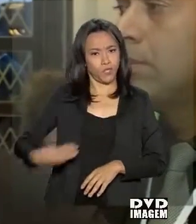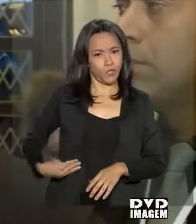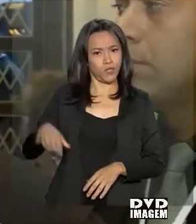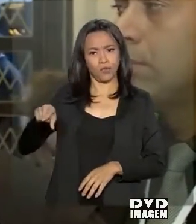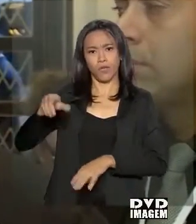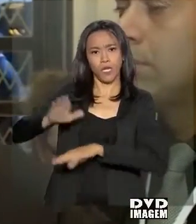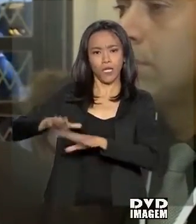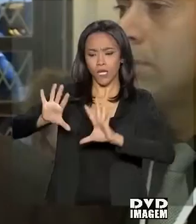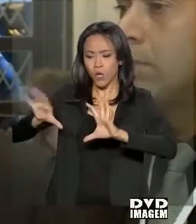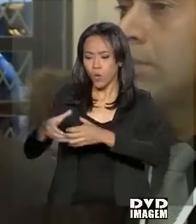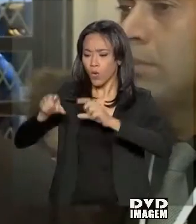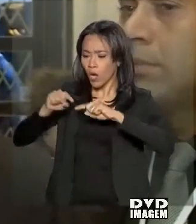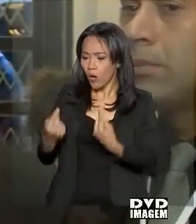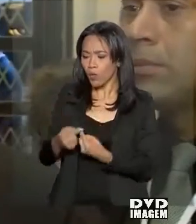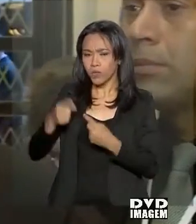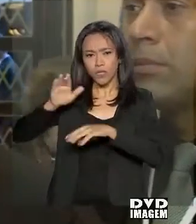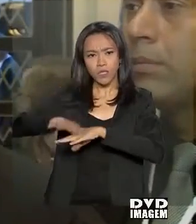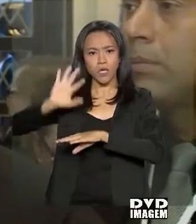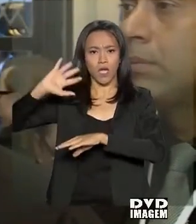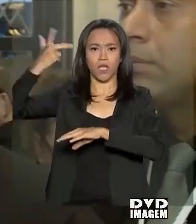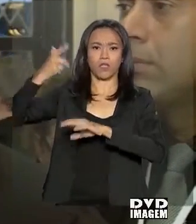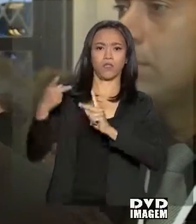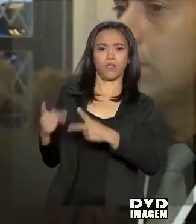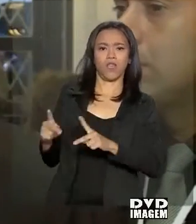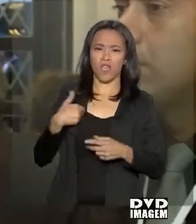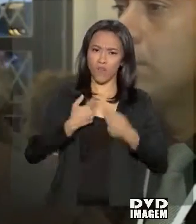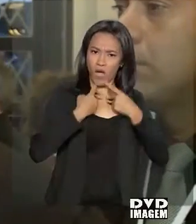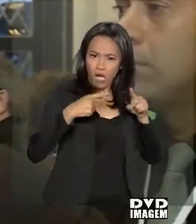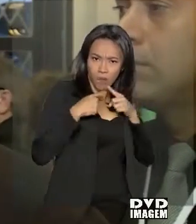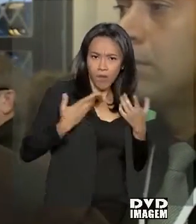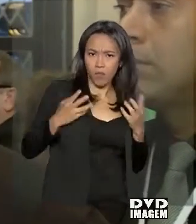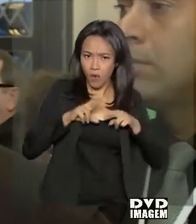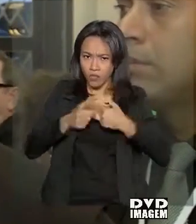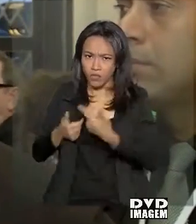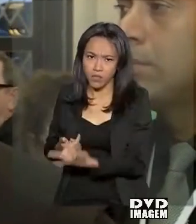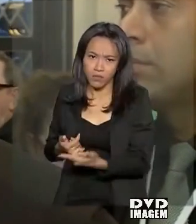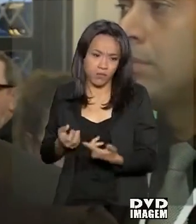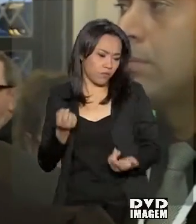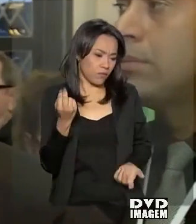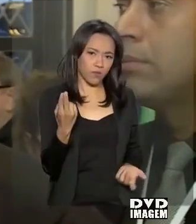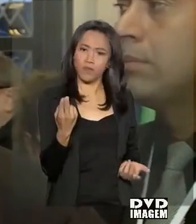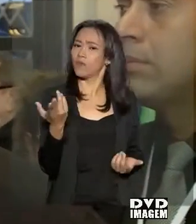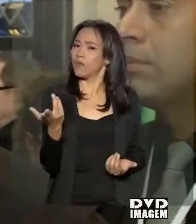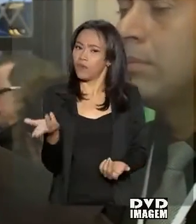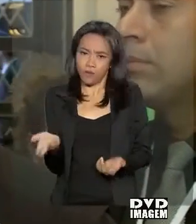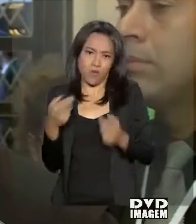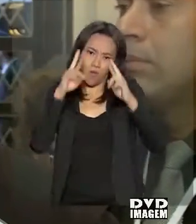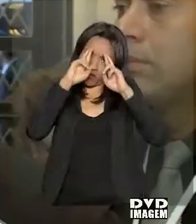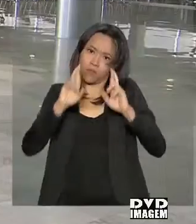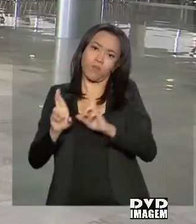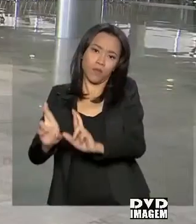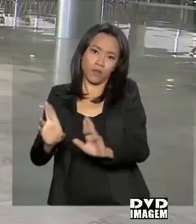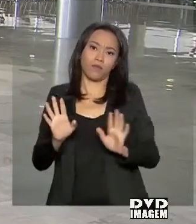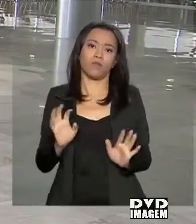toma decisões. Uma vez tomada a decisão, eu vou reclamar por lá de lá? Não vou. Então, respeito o povo palestino.